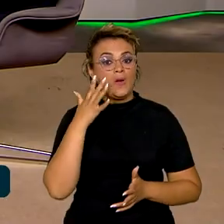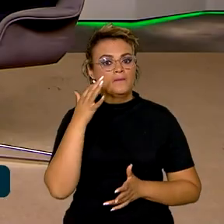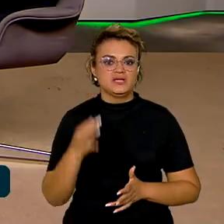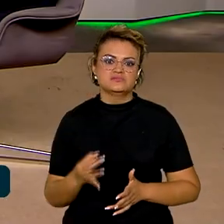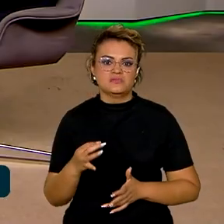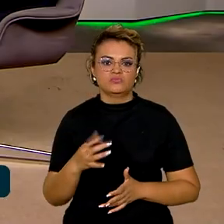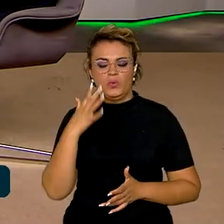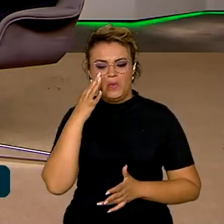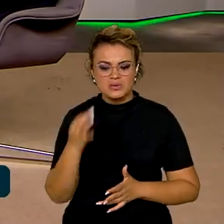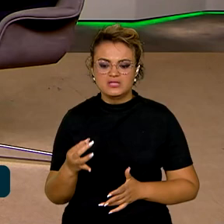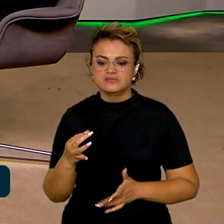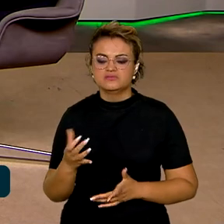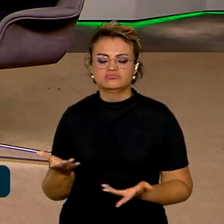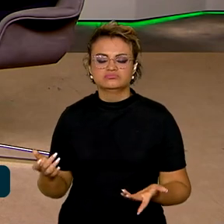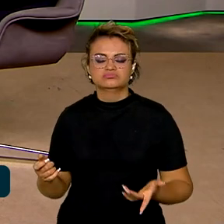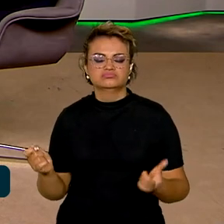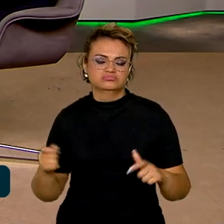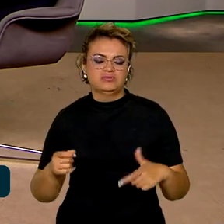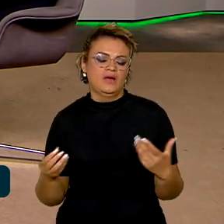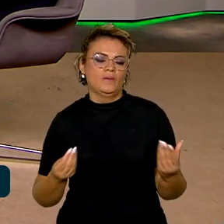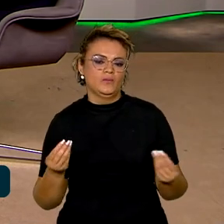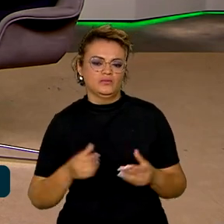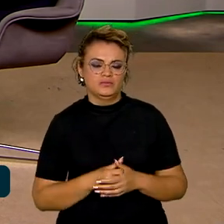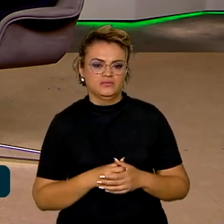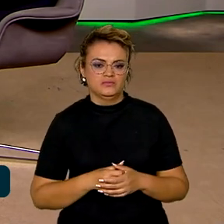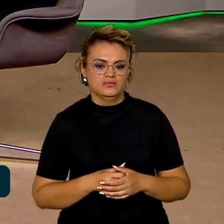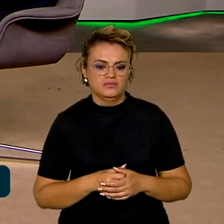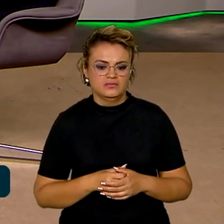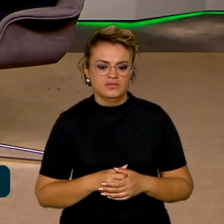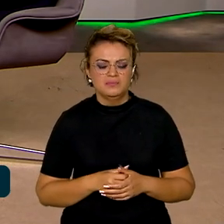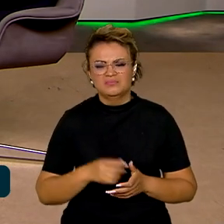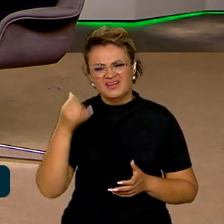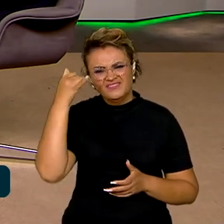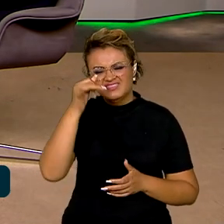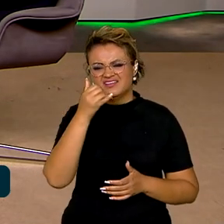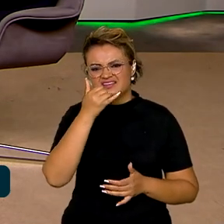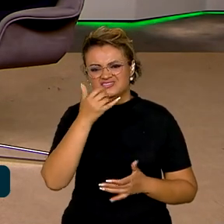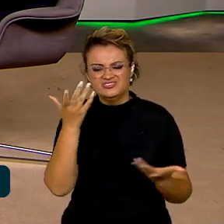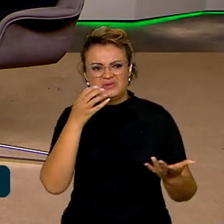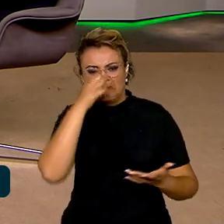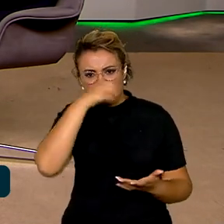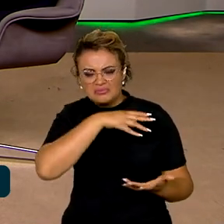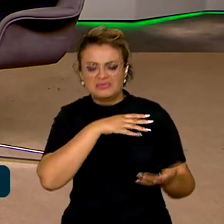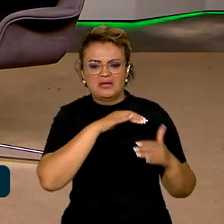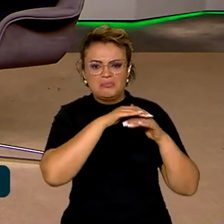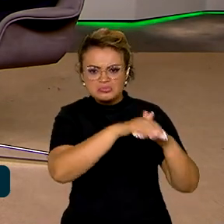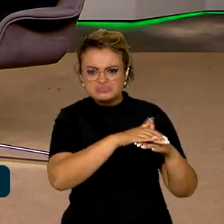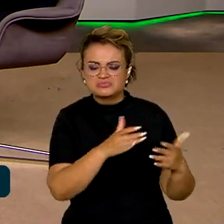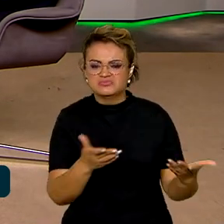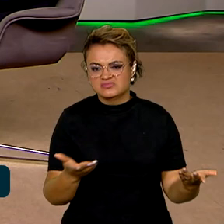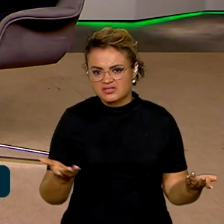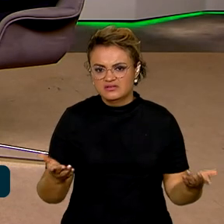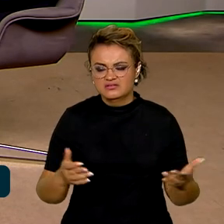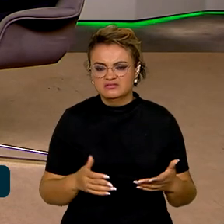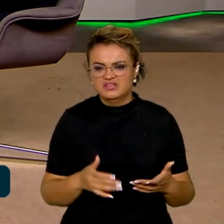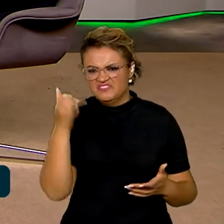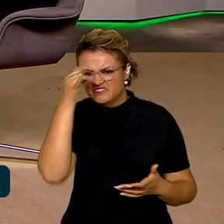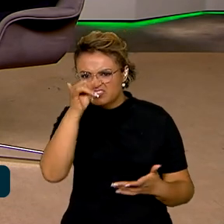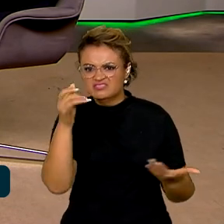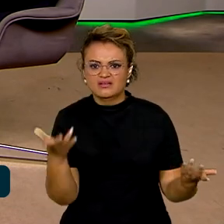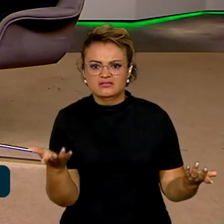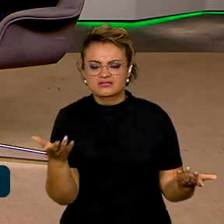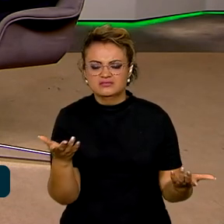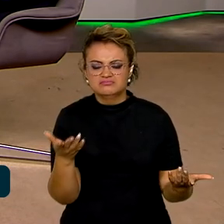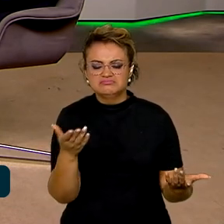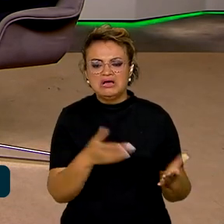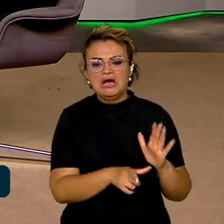conscientização por parte desses que fazem as abordagens e não cometer, né, esse abuso, digamos assim, de